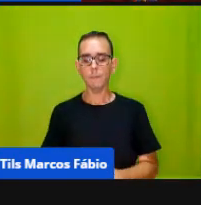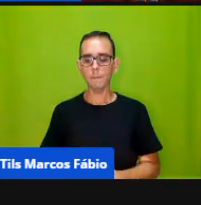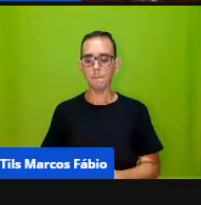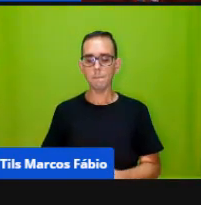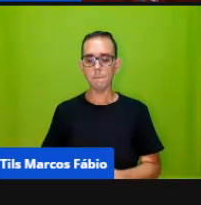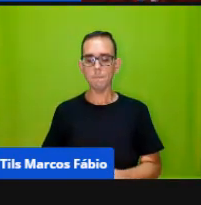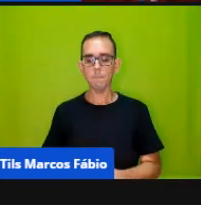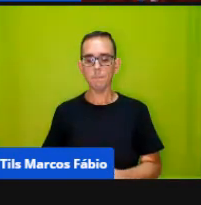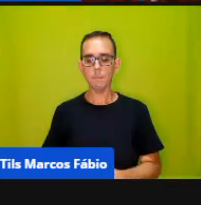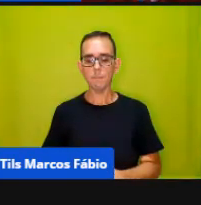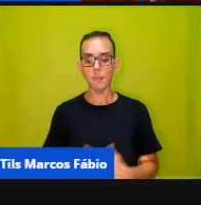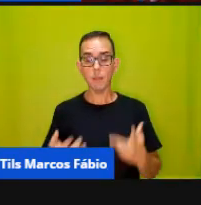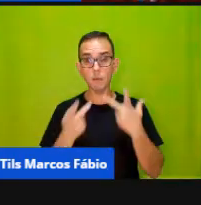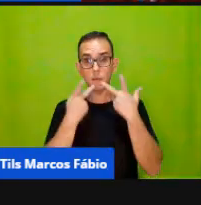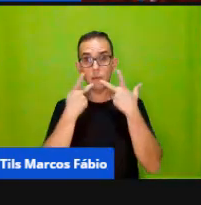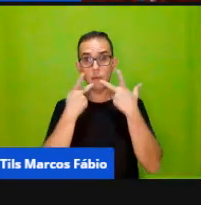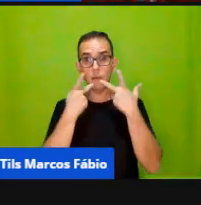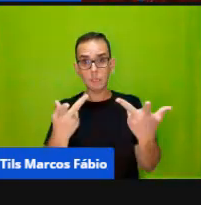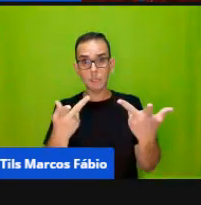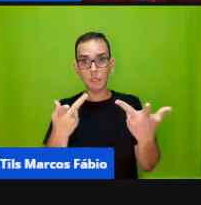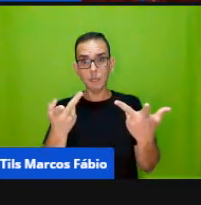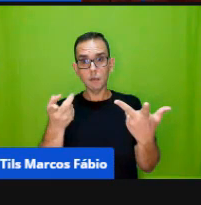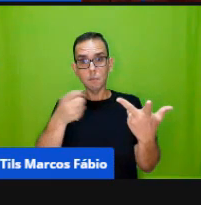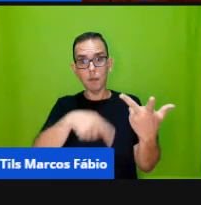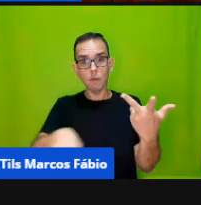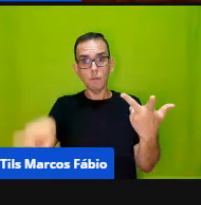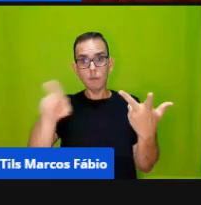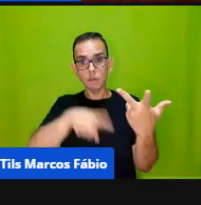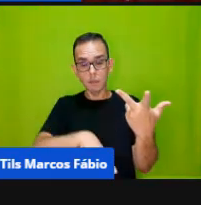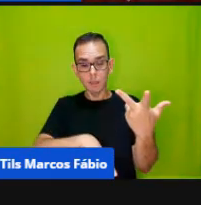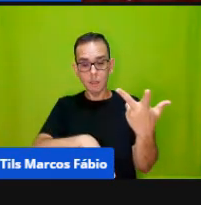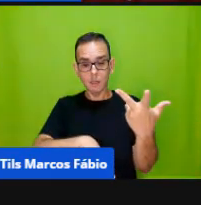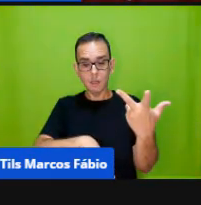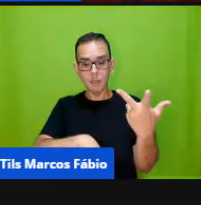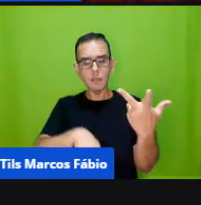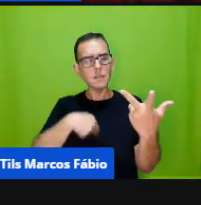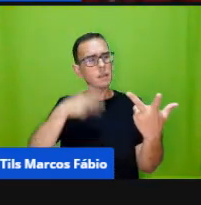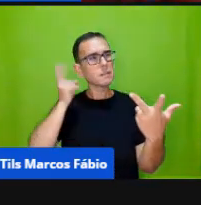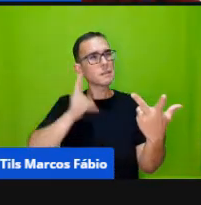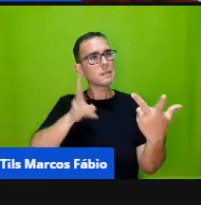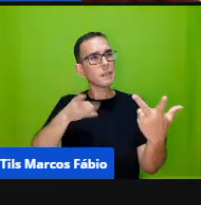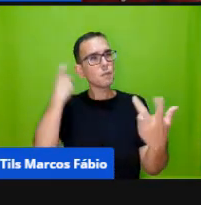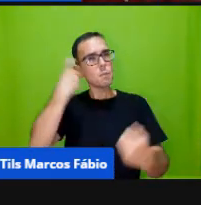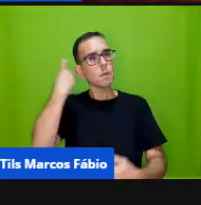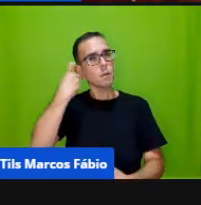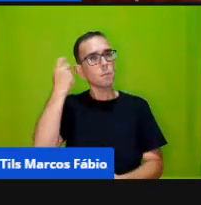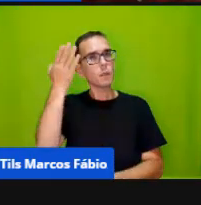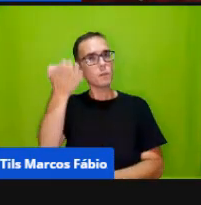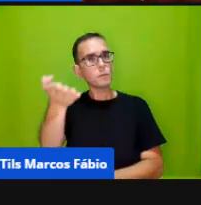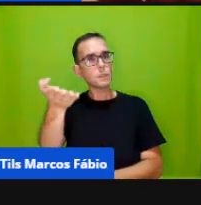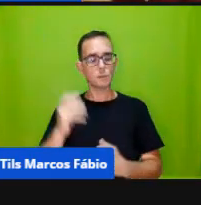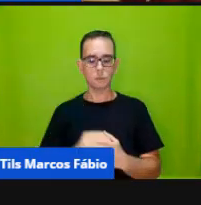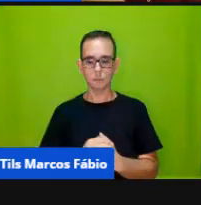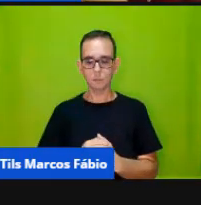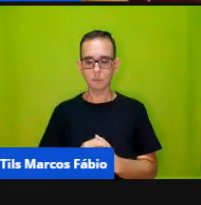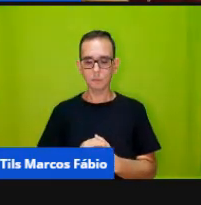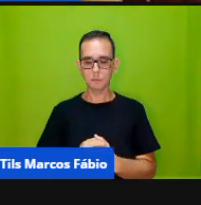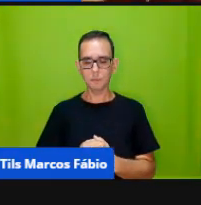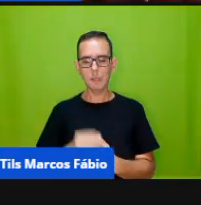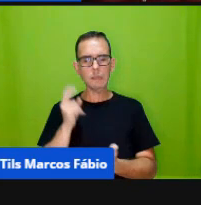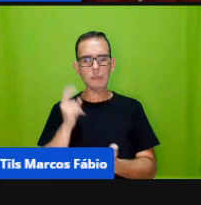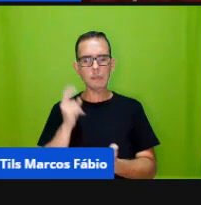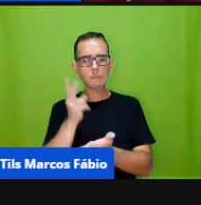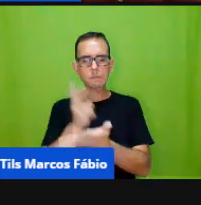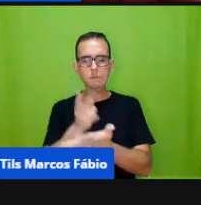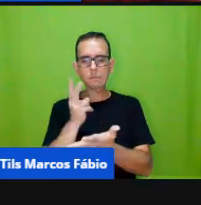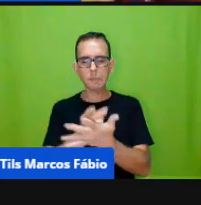Ah, eu diria para vocês que eu sempre me preocupei com isso, né? Eu sempre me preocupei